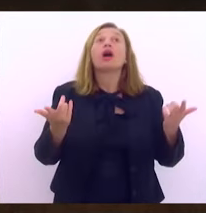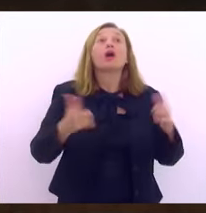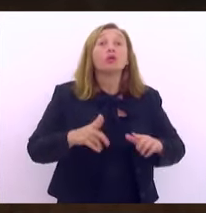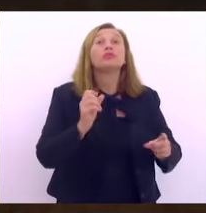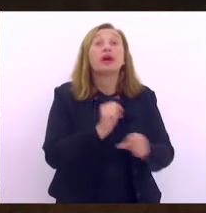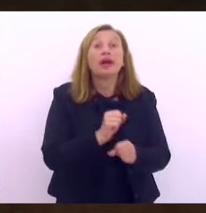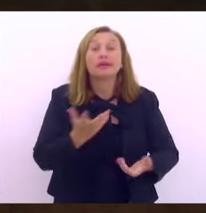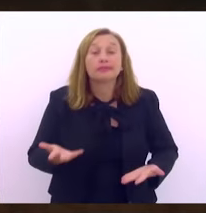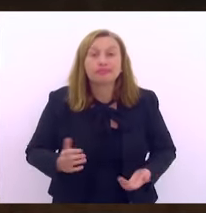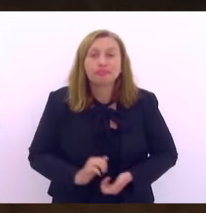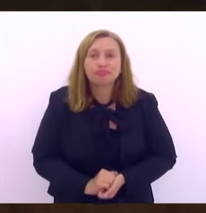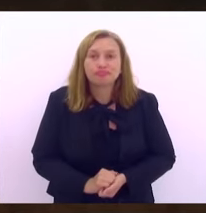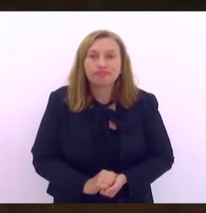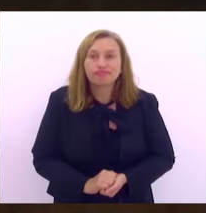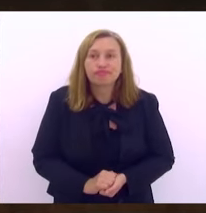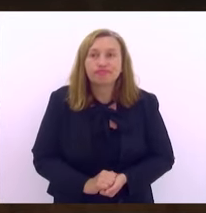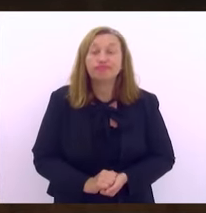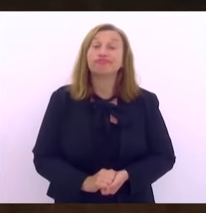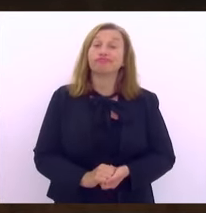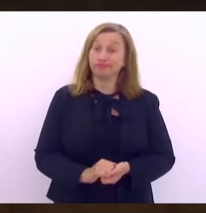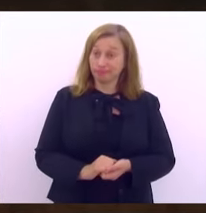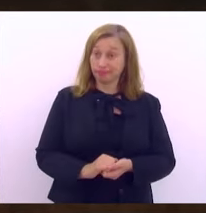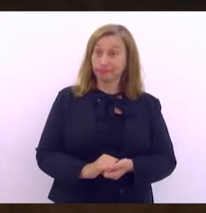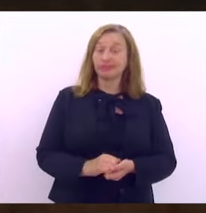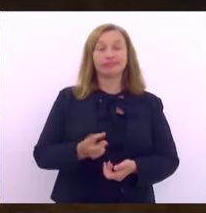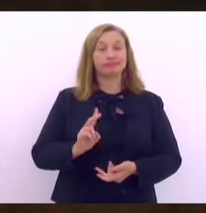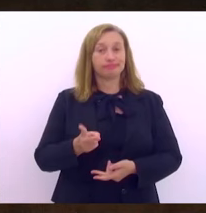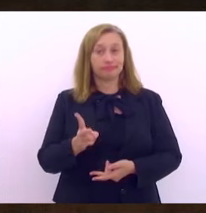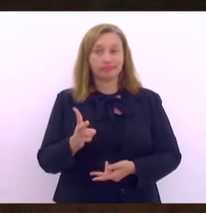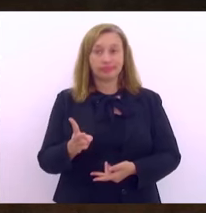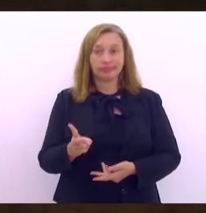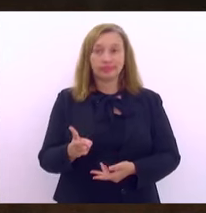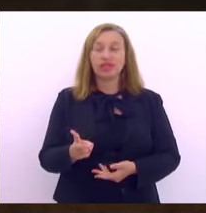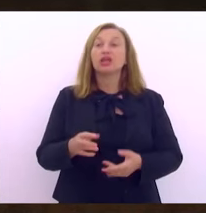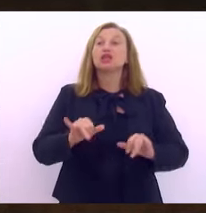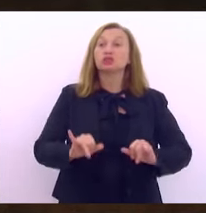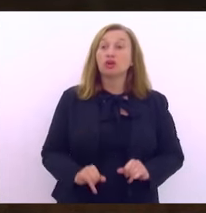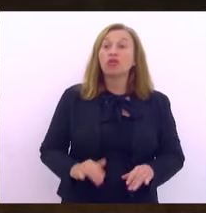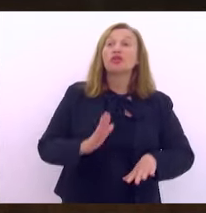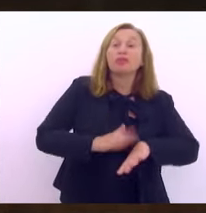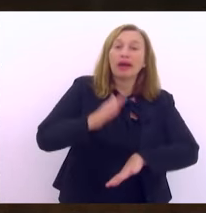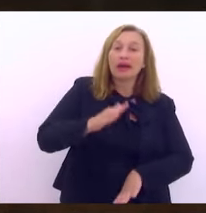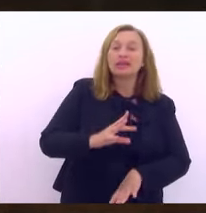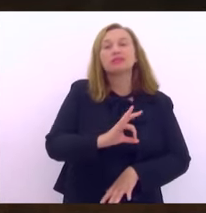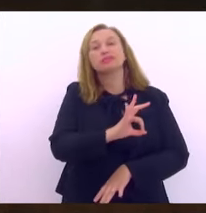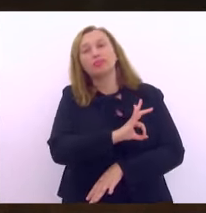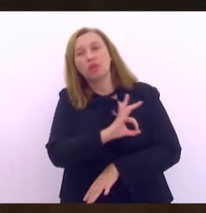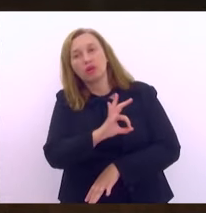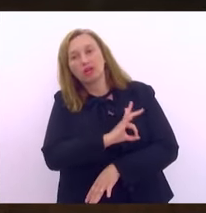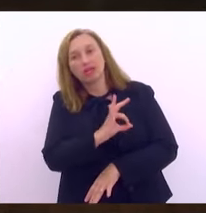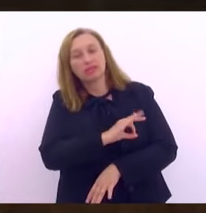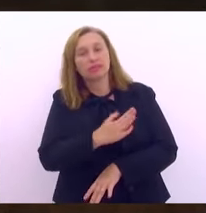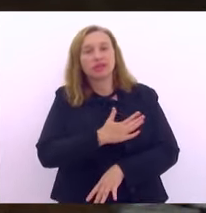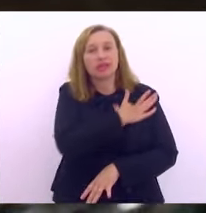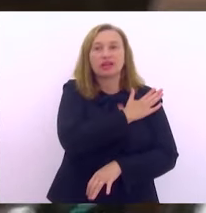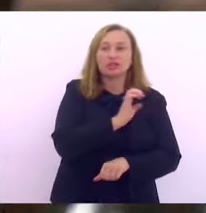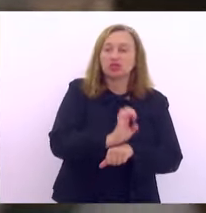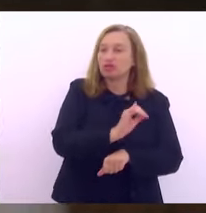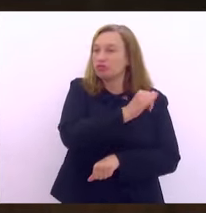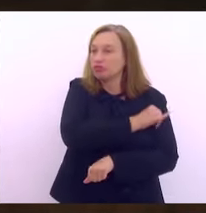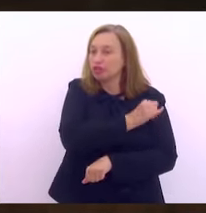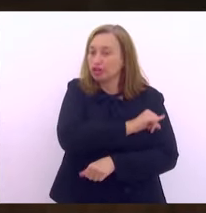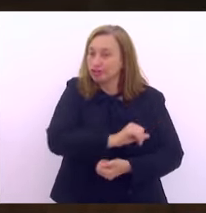parar? E aí, como sempre, arrebenta em cima de onde? Polícia Militar do Estado do Rio de